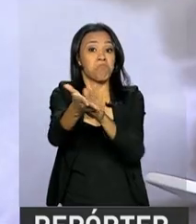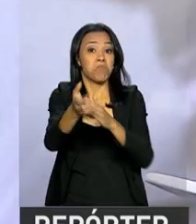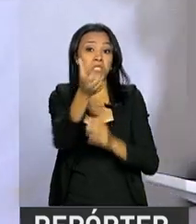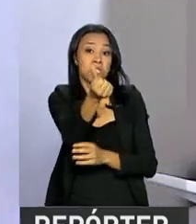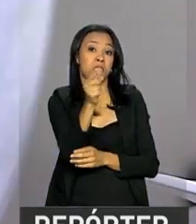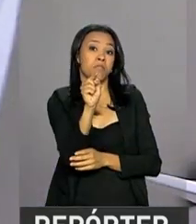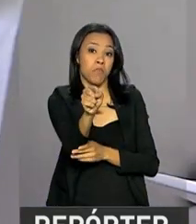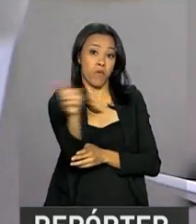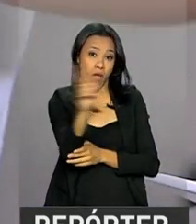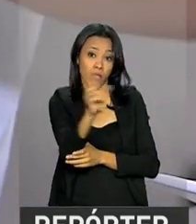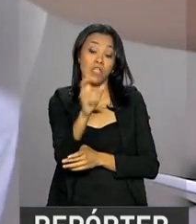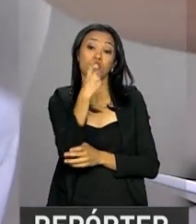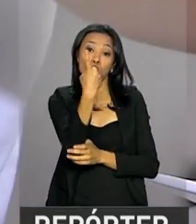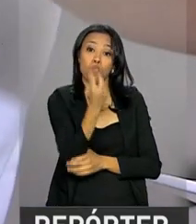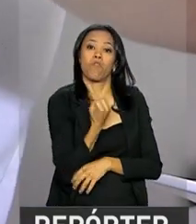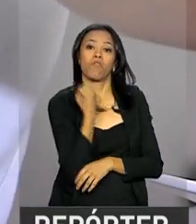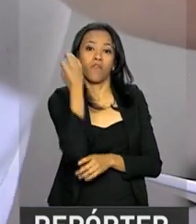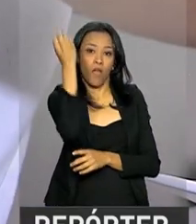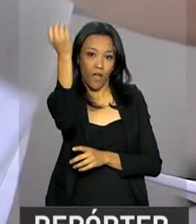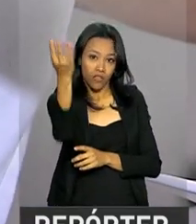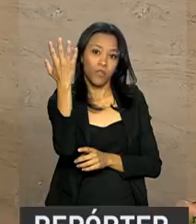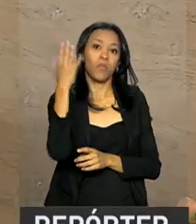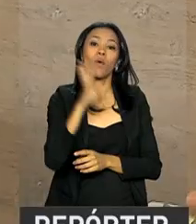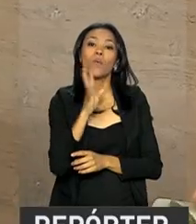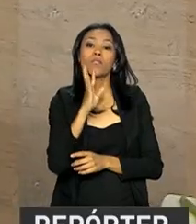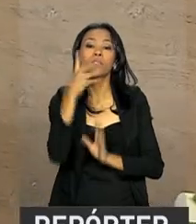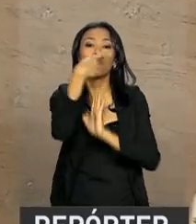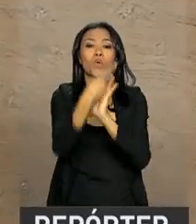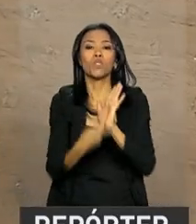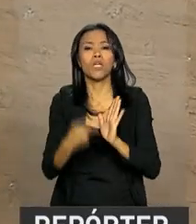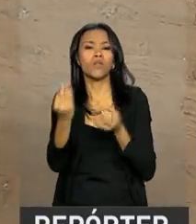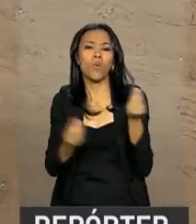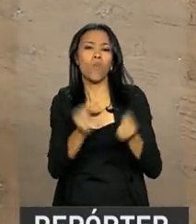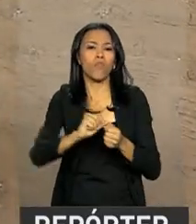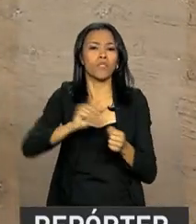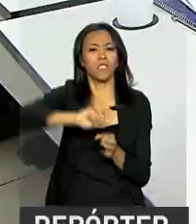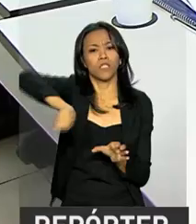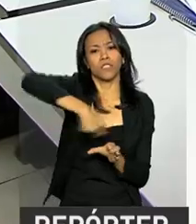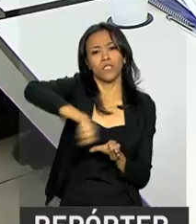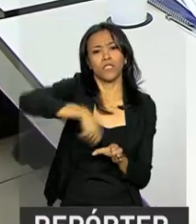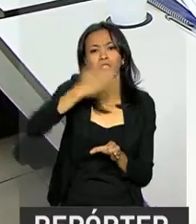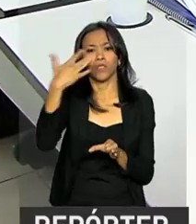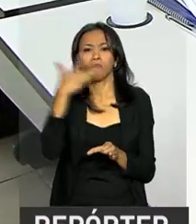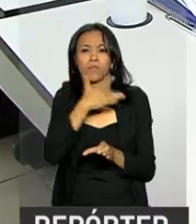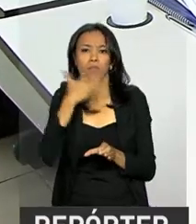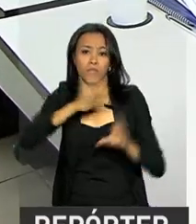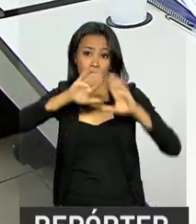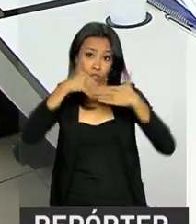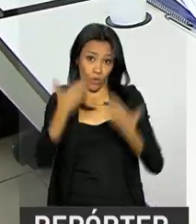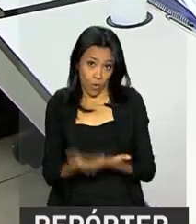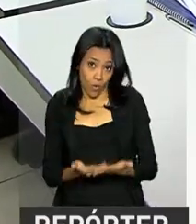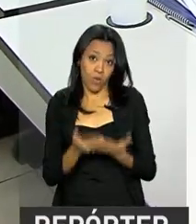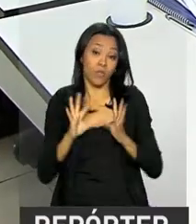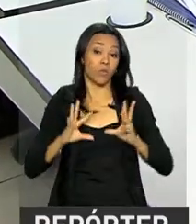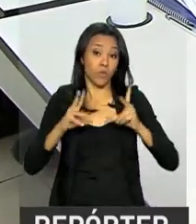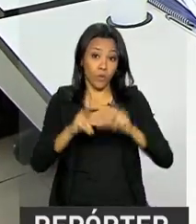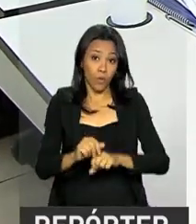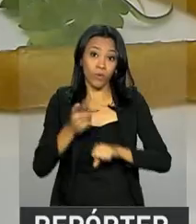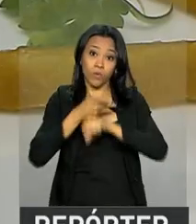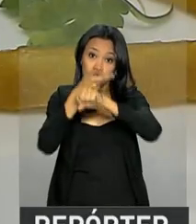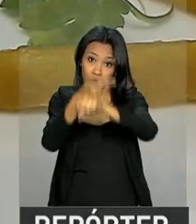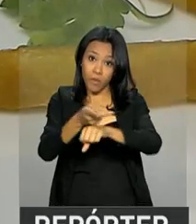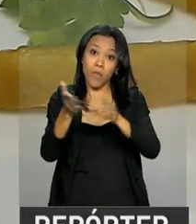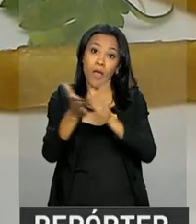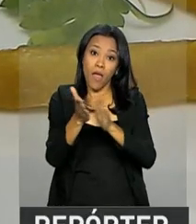uma viagem ao exterior para conhecer projetos de alimentação escolar em outros países. Todos os prêmios são concedidos